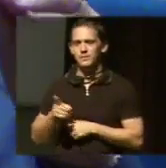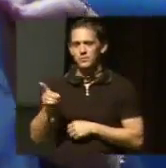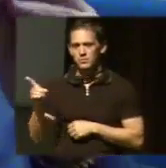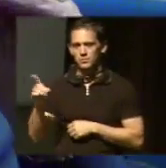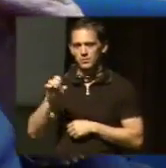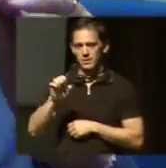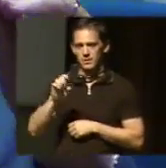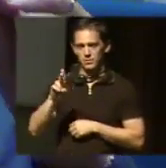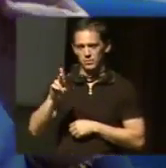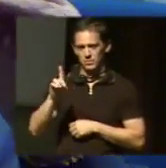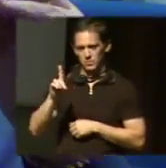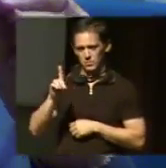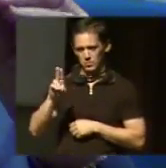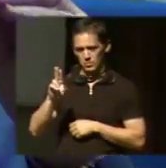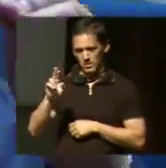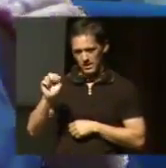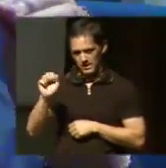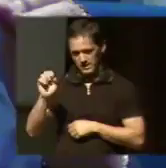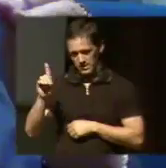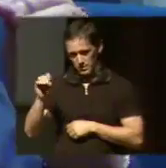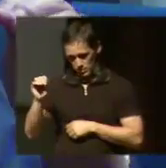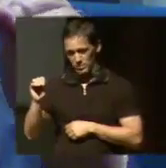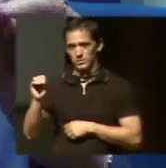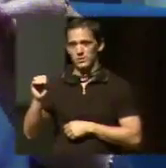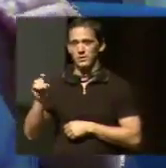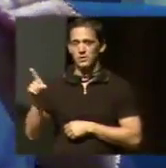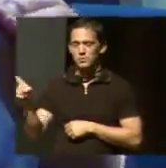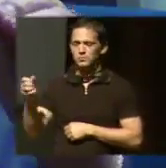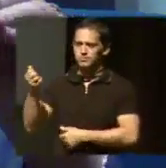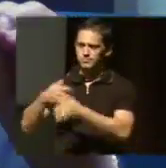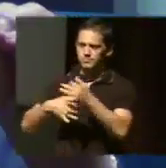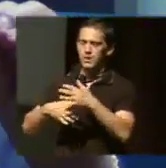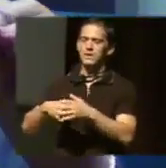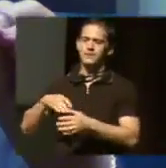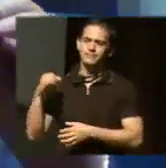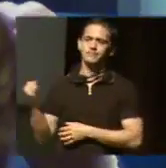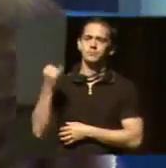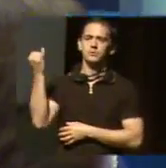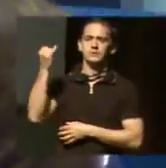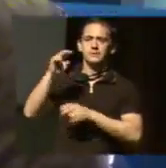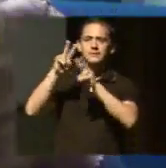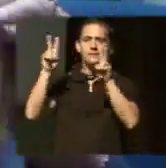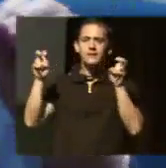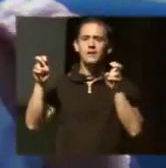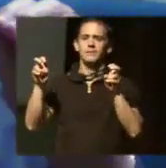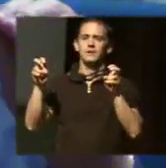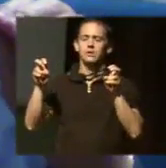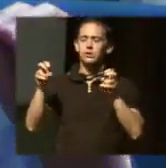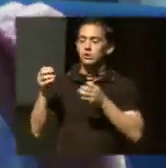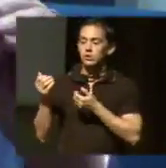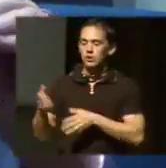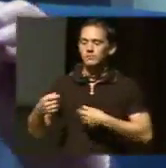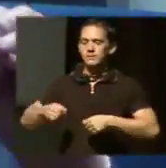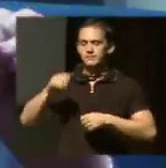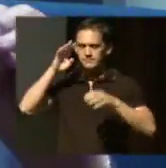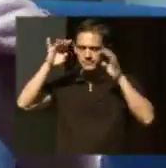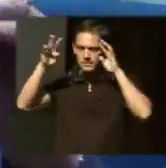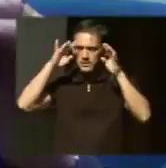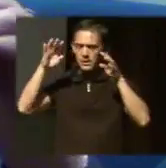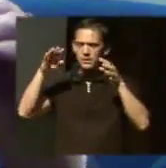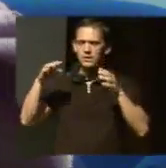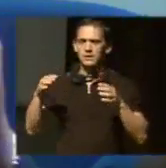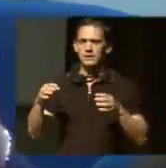questão muito importante que talvez jovens deveriam refletir. Qual é